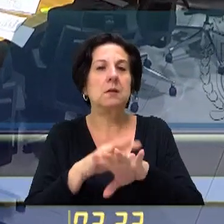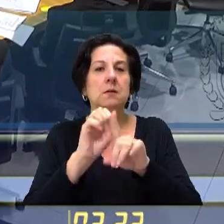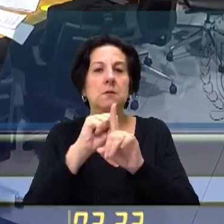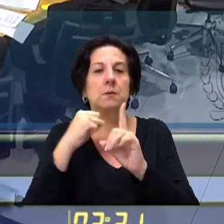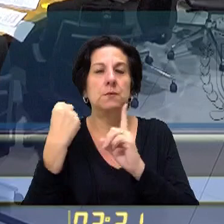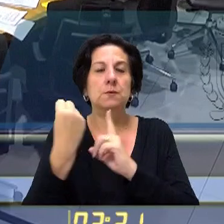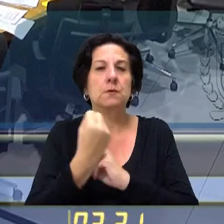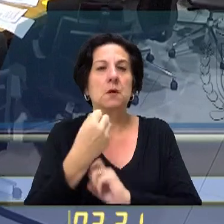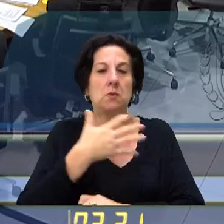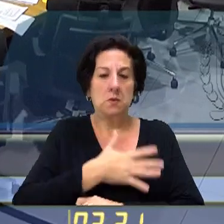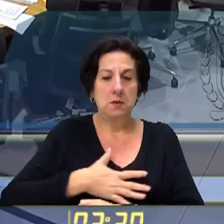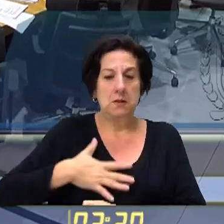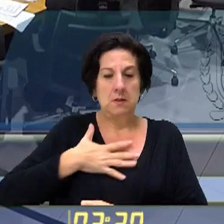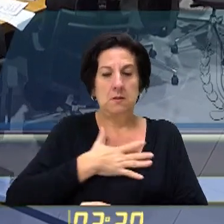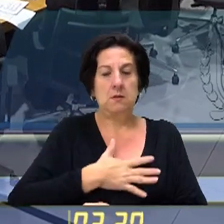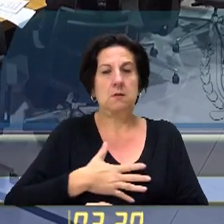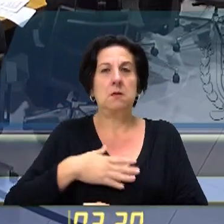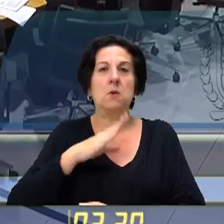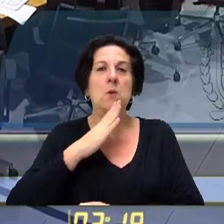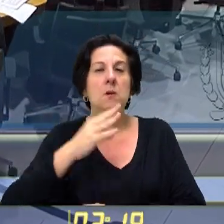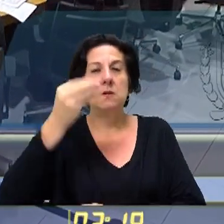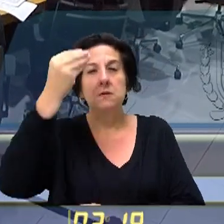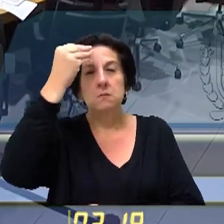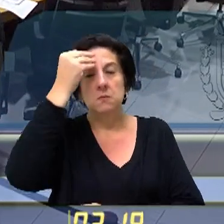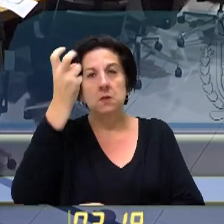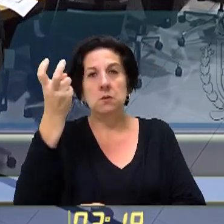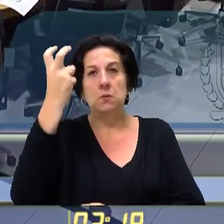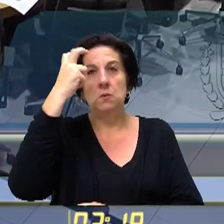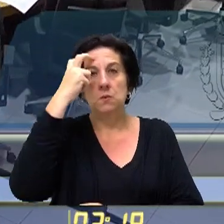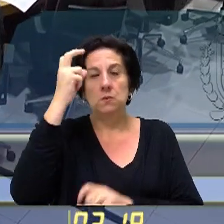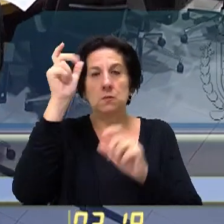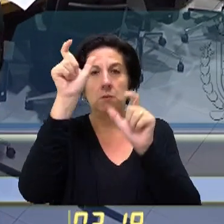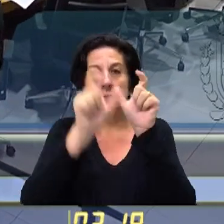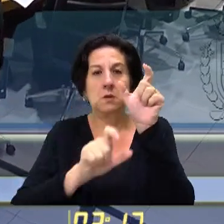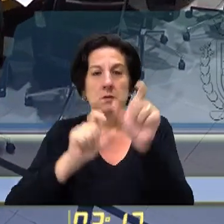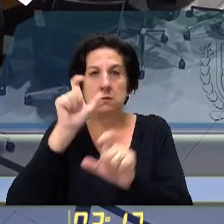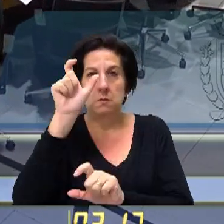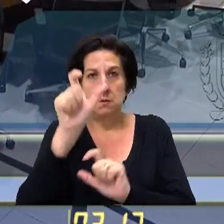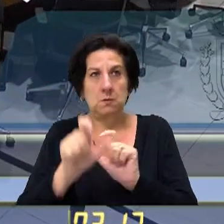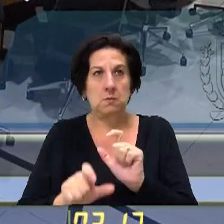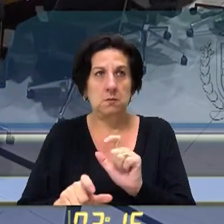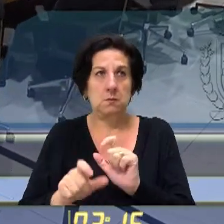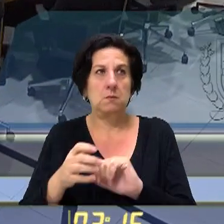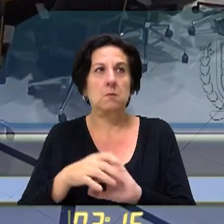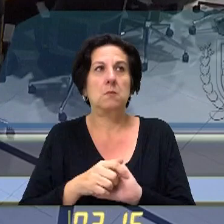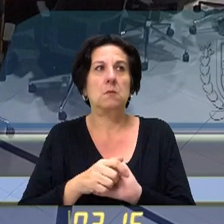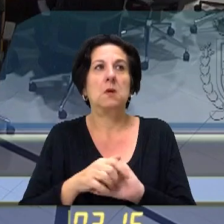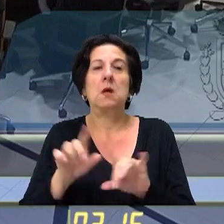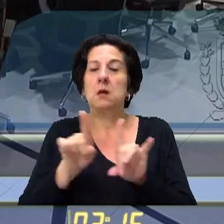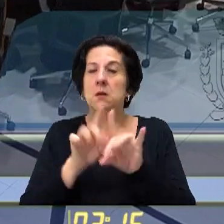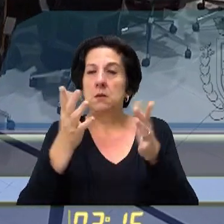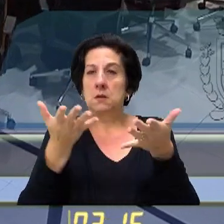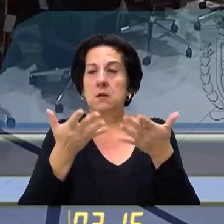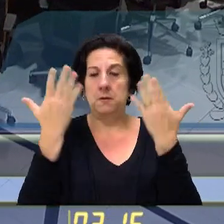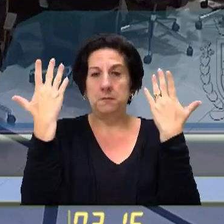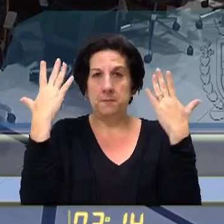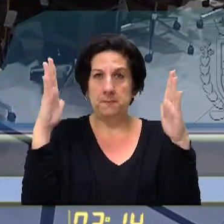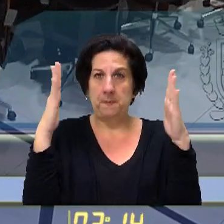o lazer e o crescimento cultural das pessoas. Também quero